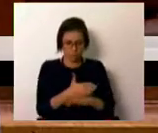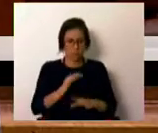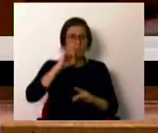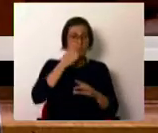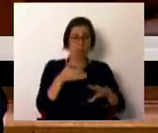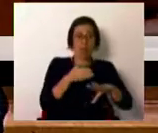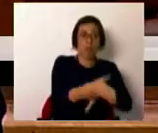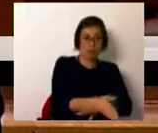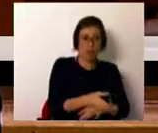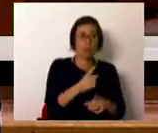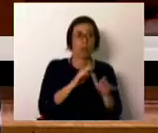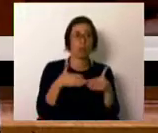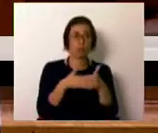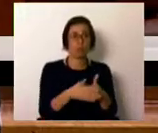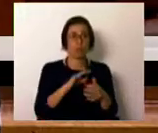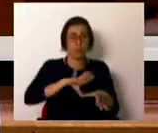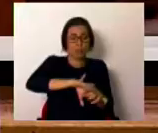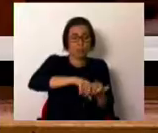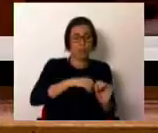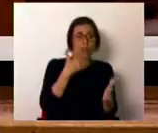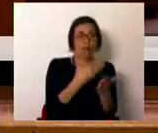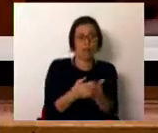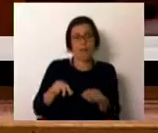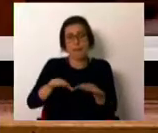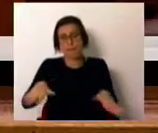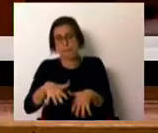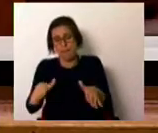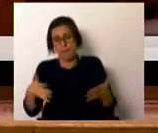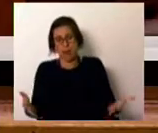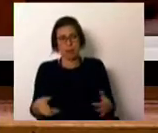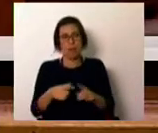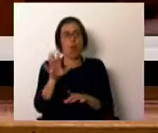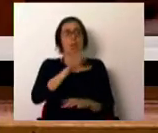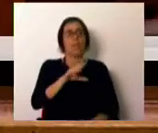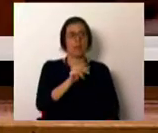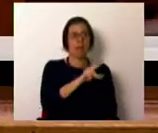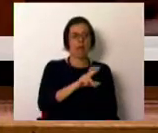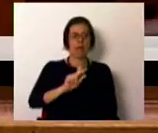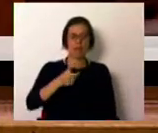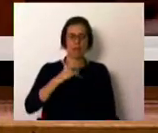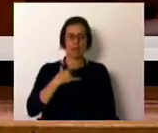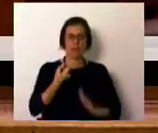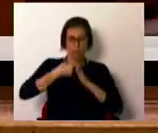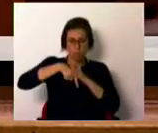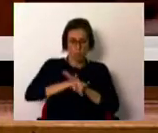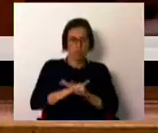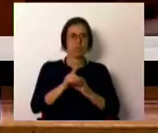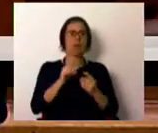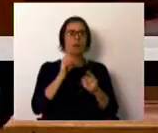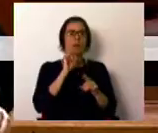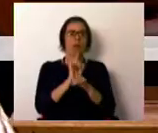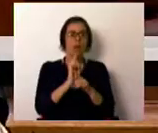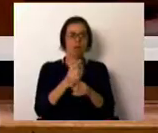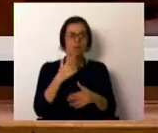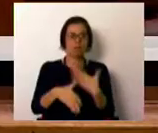impactos diretos sobre os processos erosivos e sobre as praias, nomeadamente as da Arrábida. O aprofundamento do comportamento